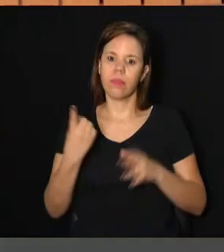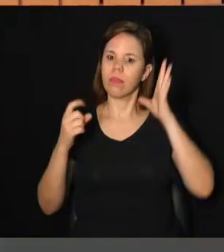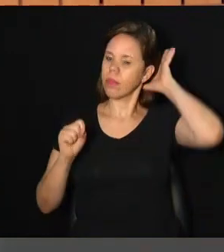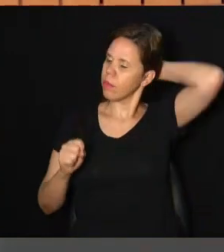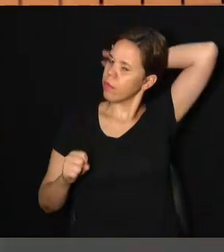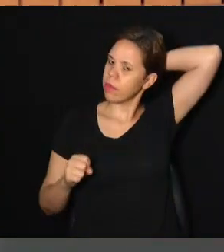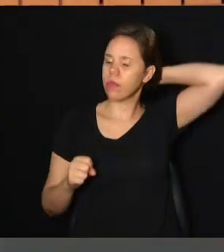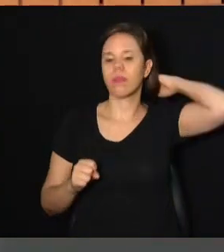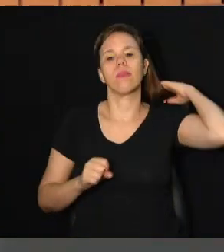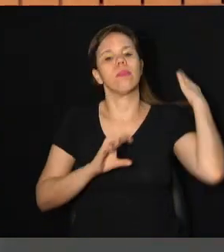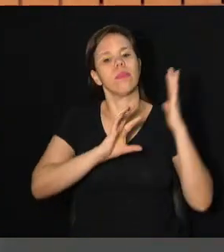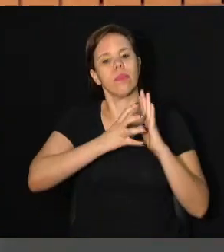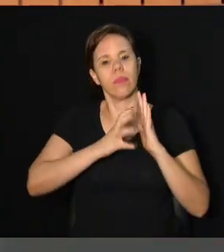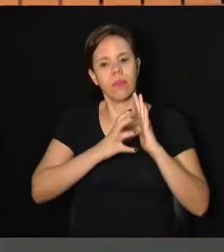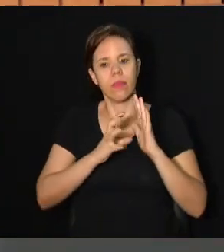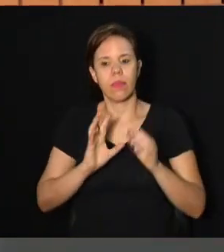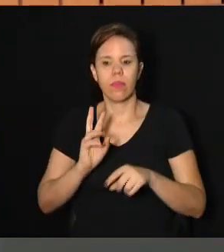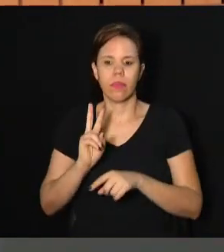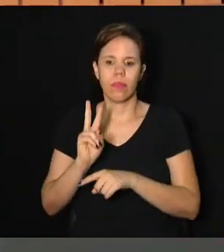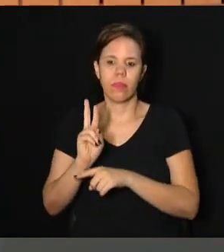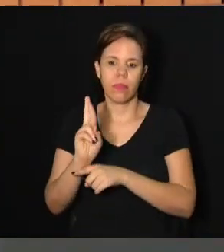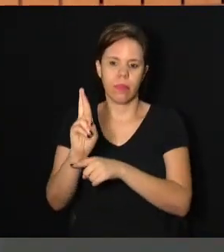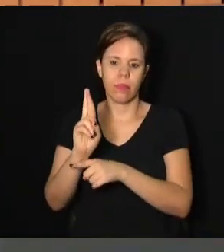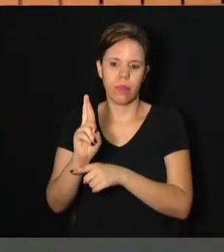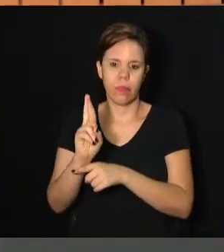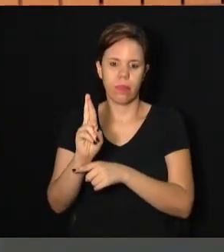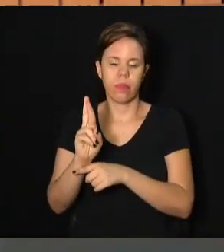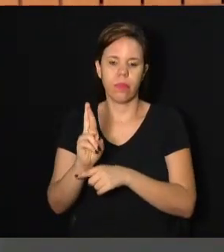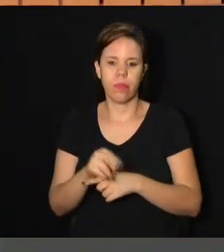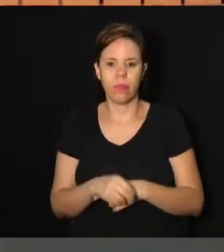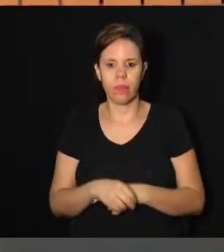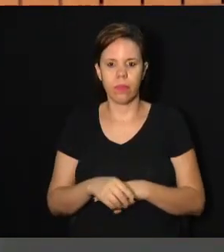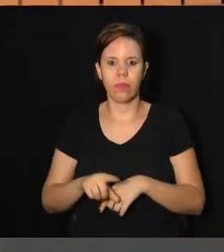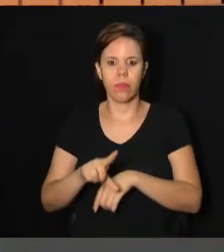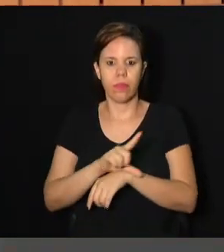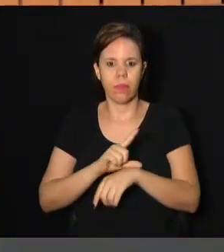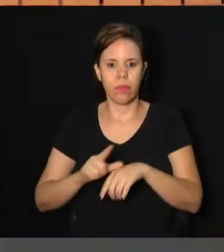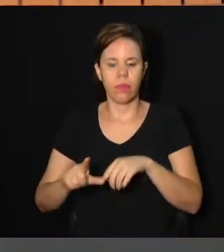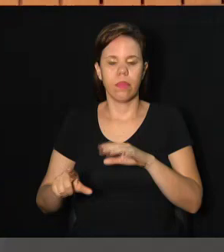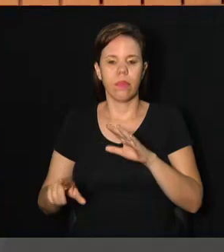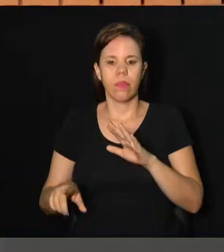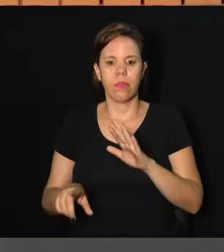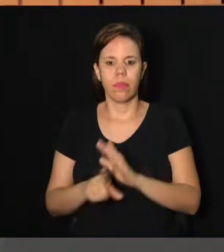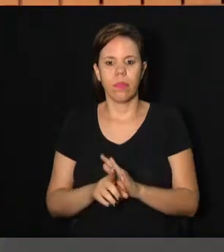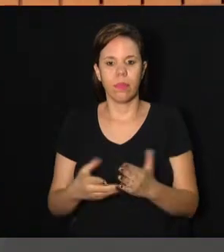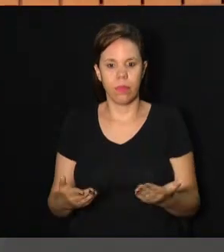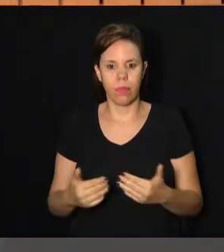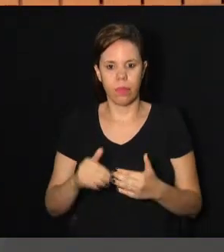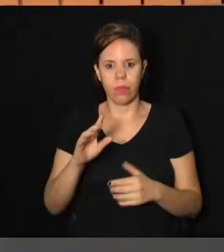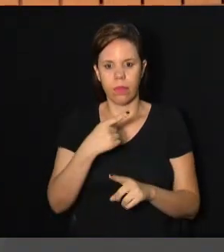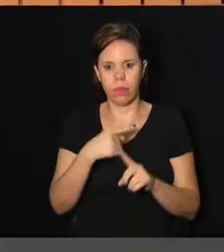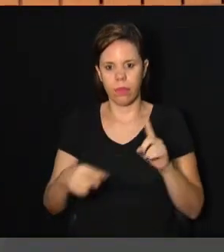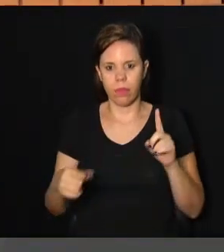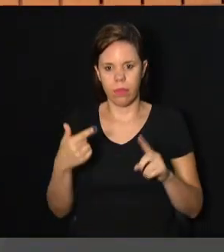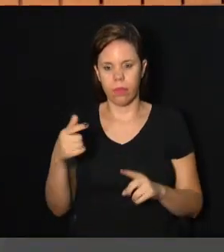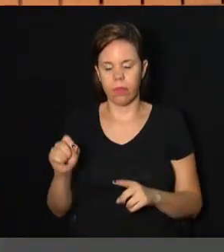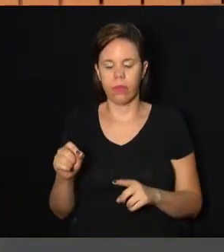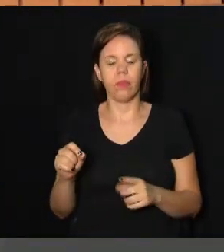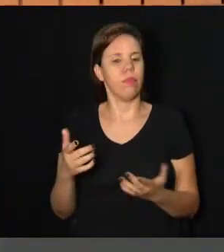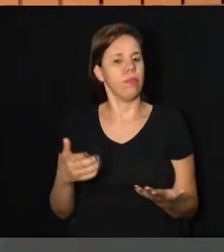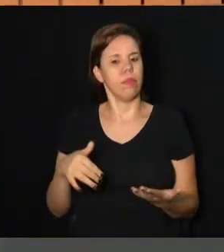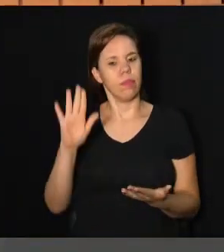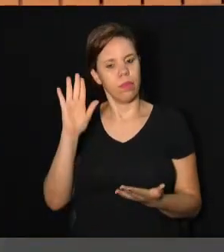partidos políticos representados na atual legislatura, ou seja, mais da metade do número de